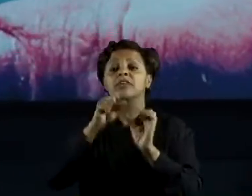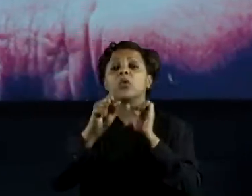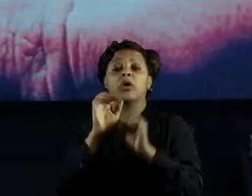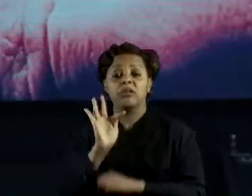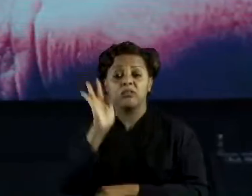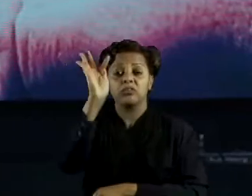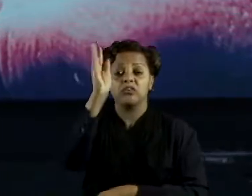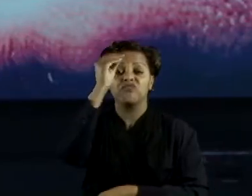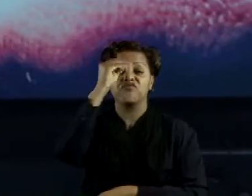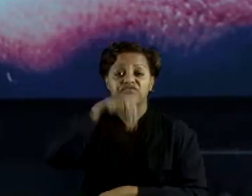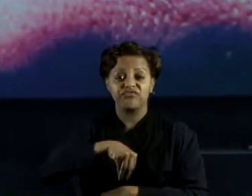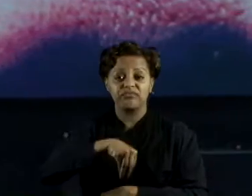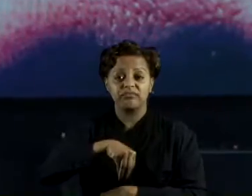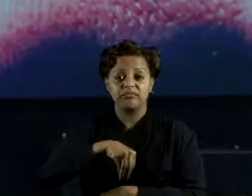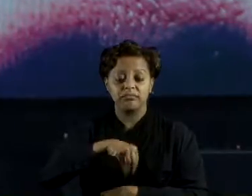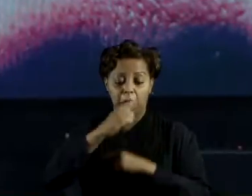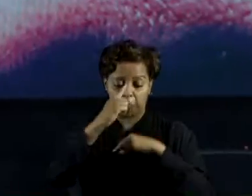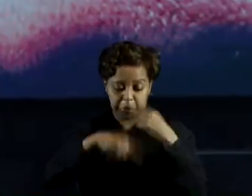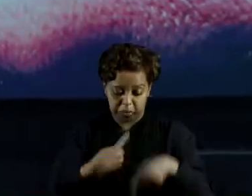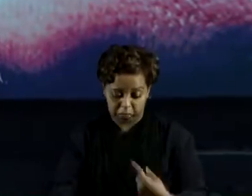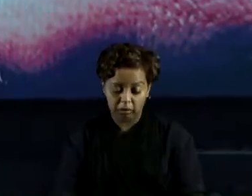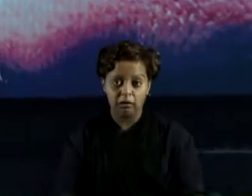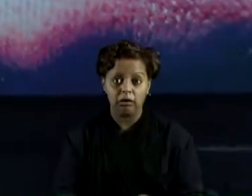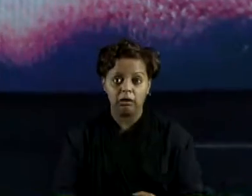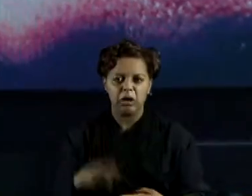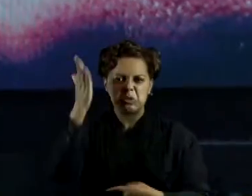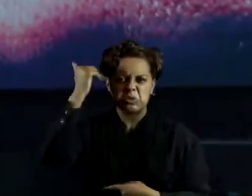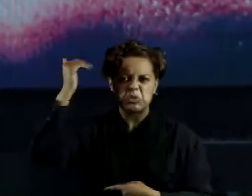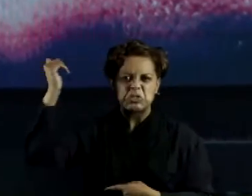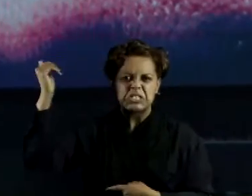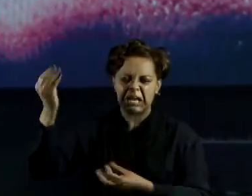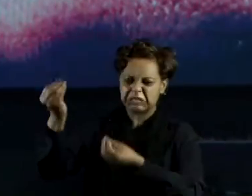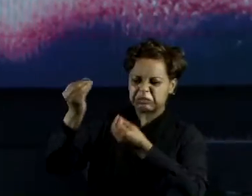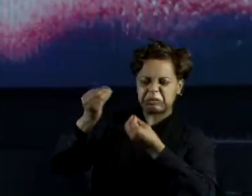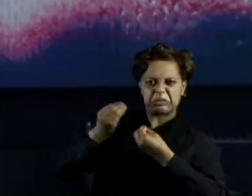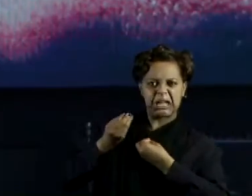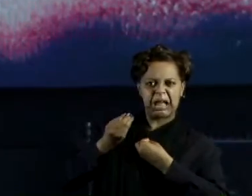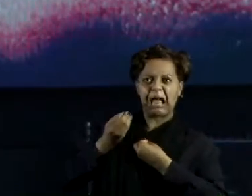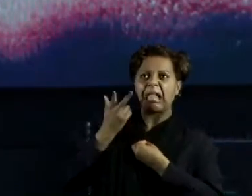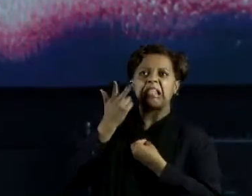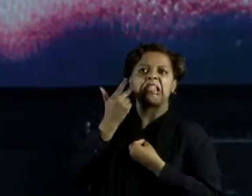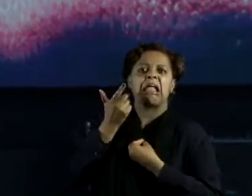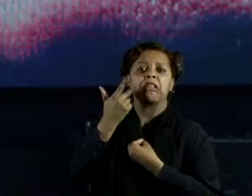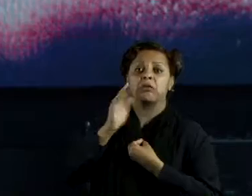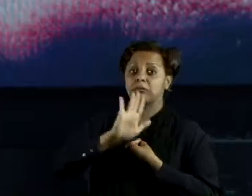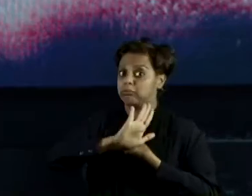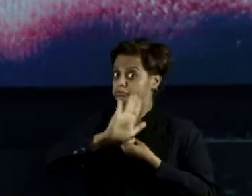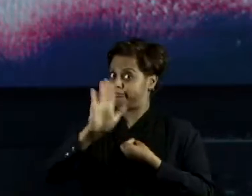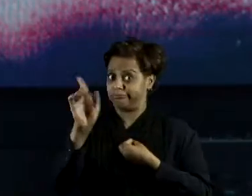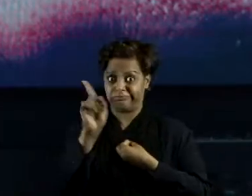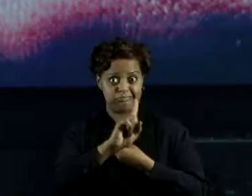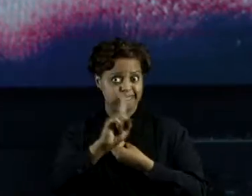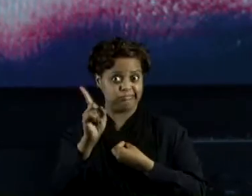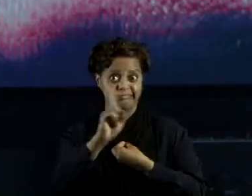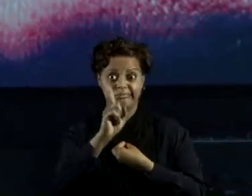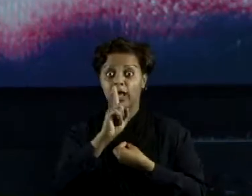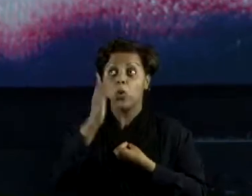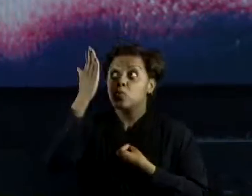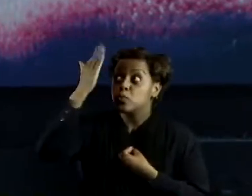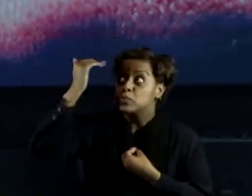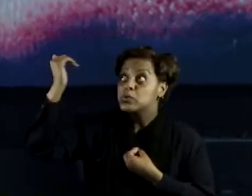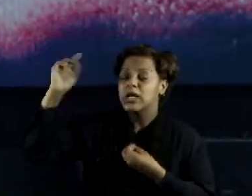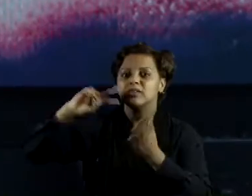O sucesso não vem naturalmente. O sucesso vem por